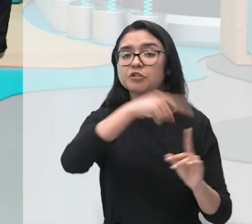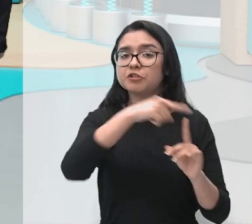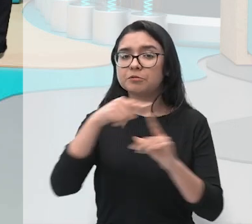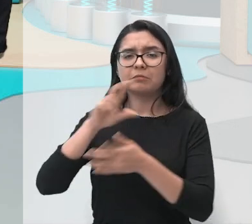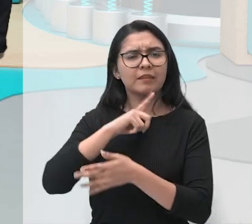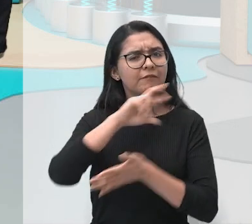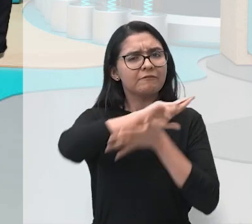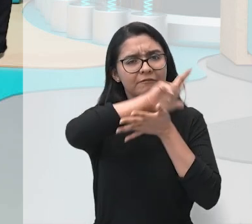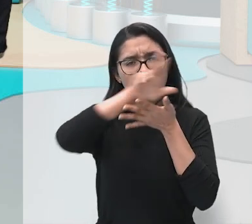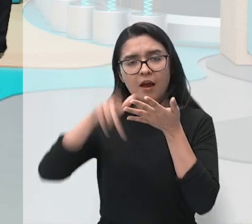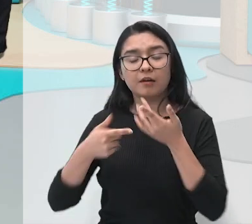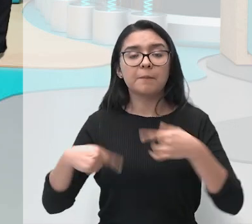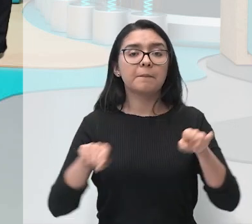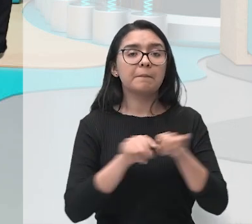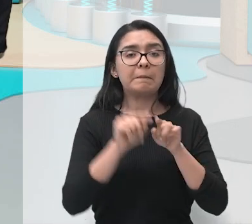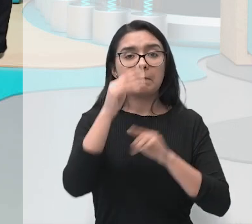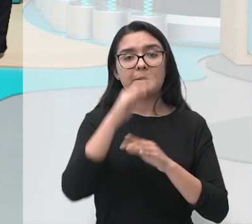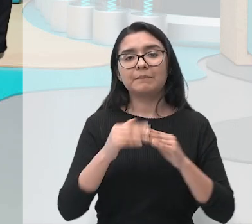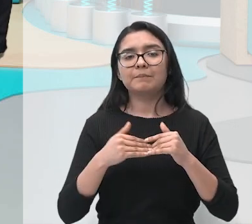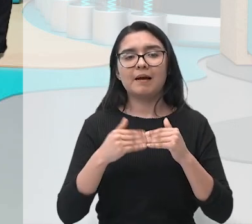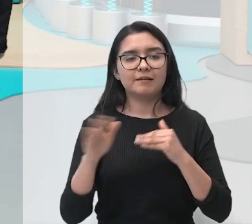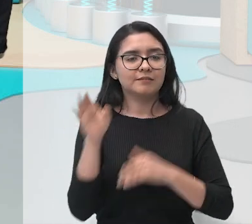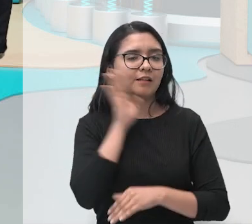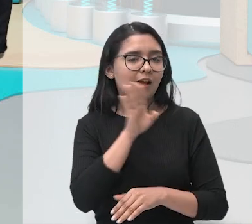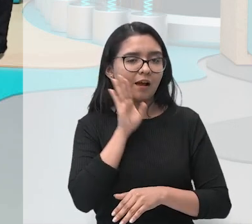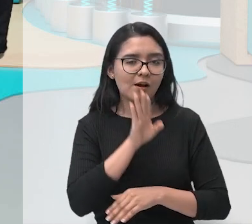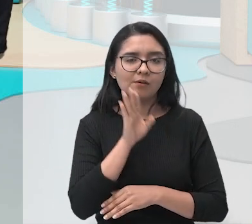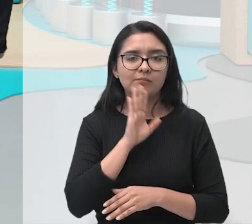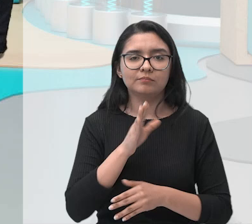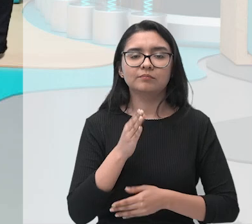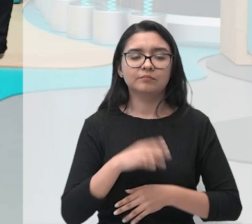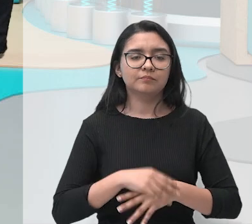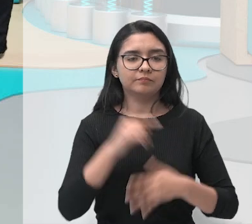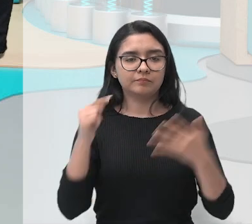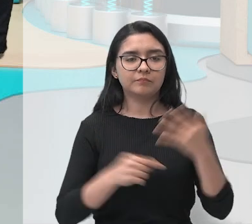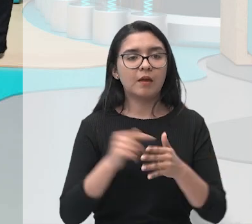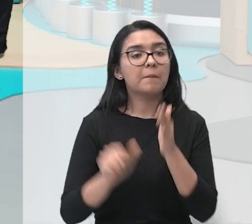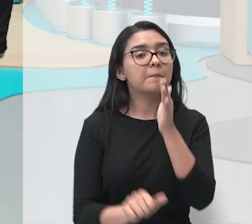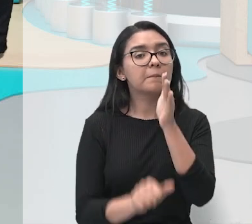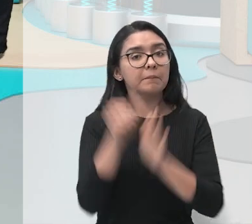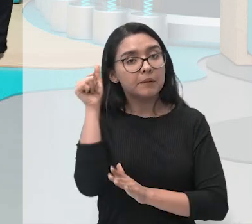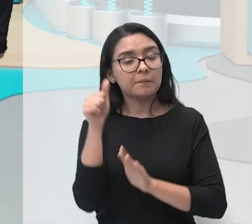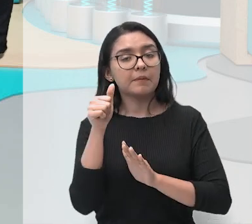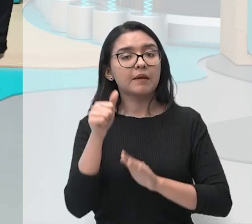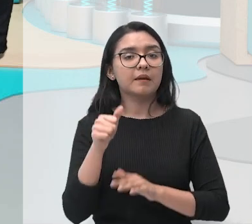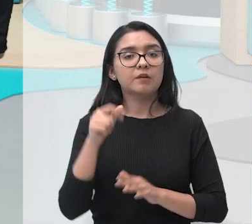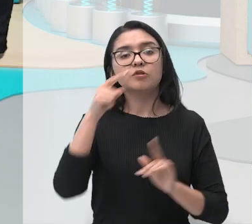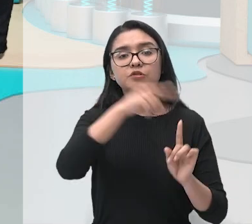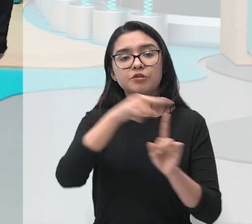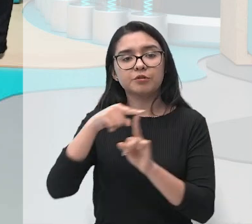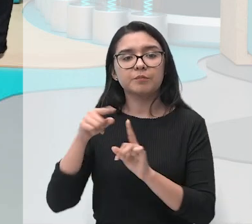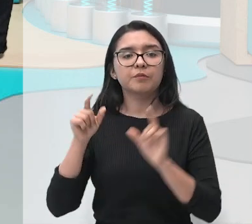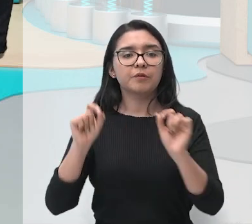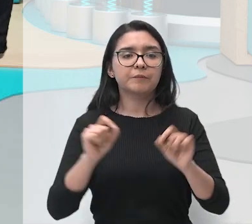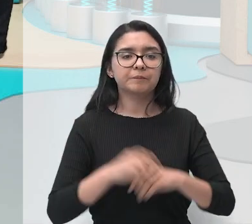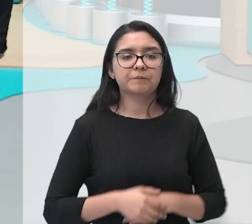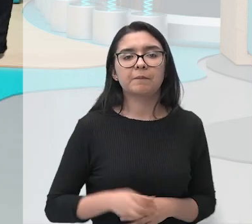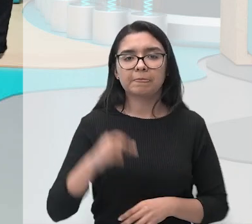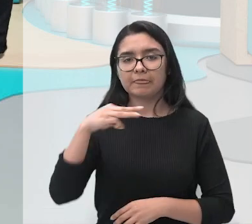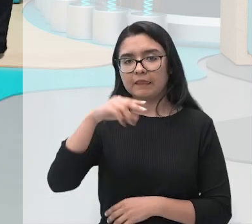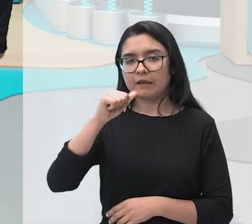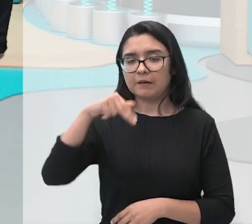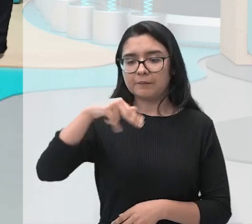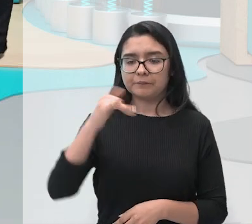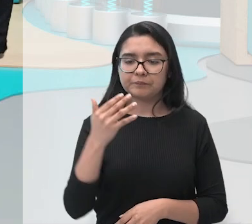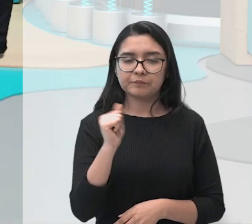Existem inúmeras e uma mais divertida que a outra. E a primeira manja que eu venho trazendo para vocês é a manja gelo, aqui